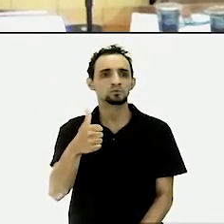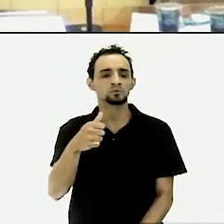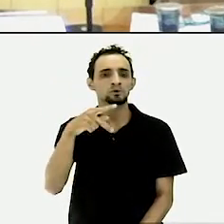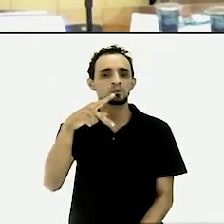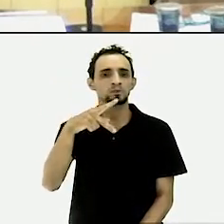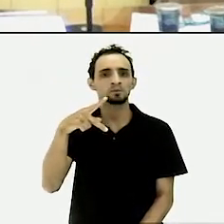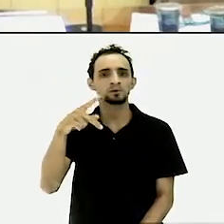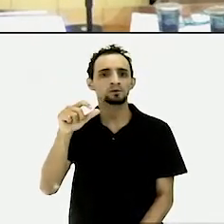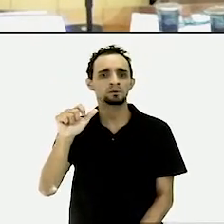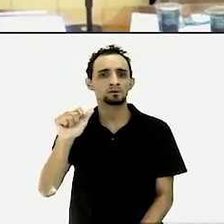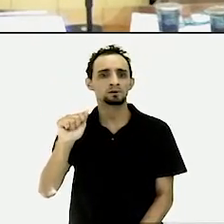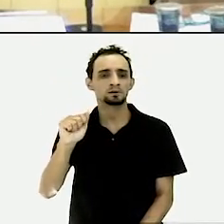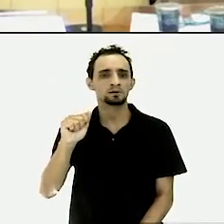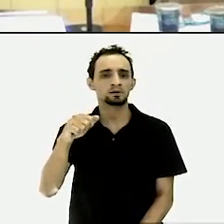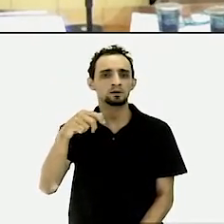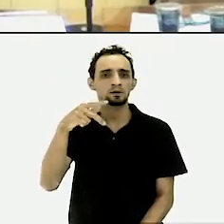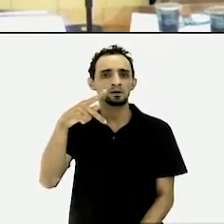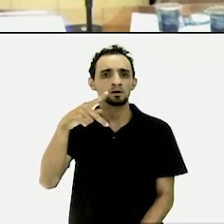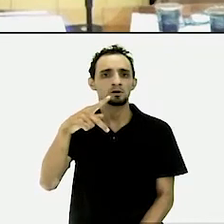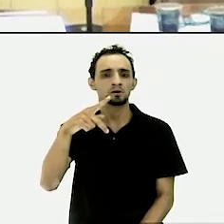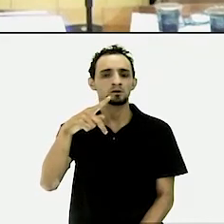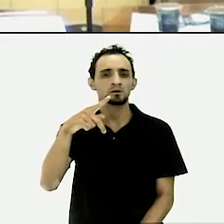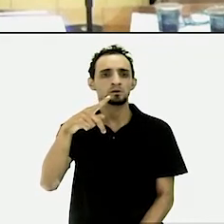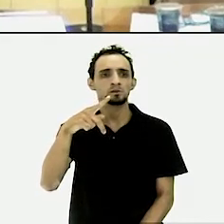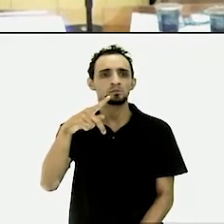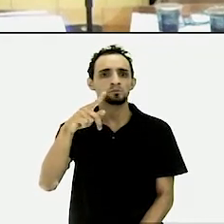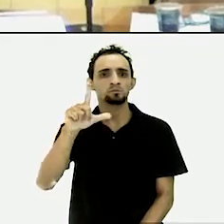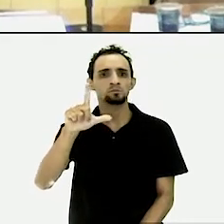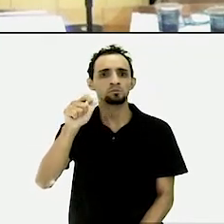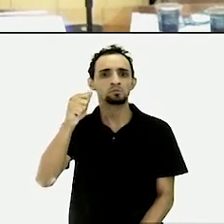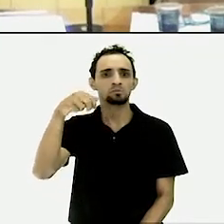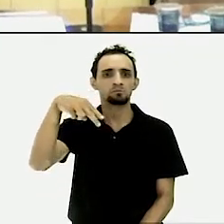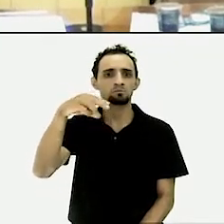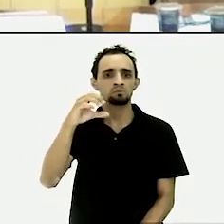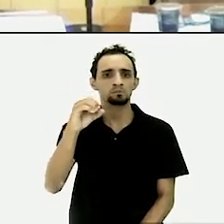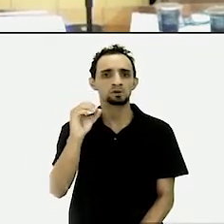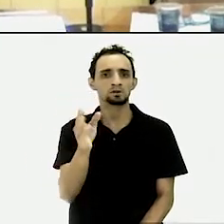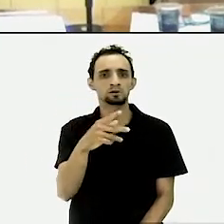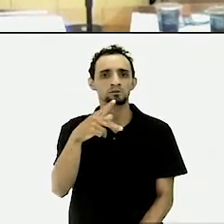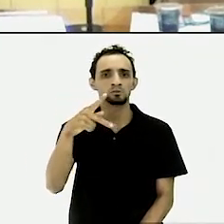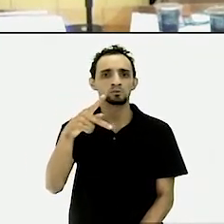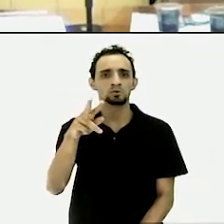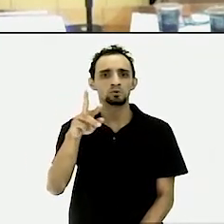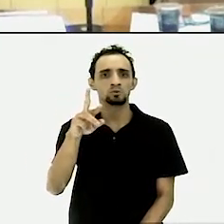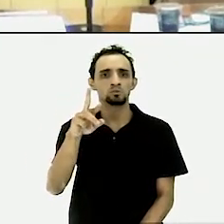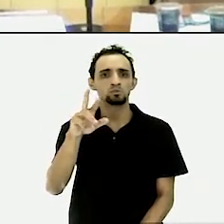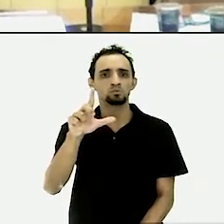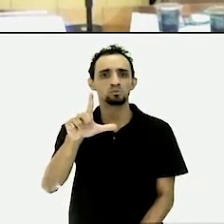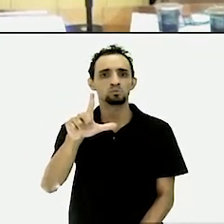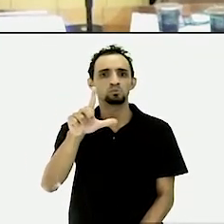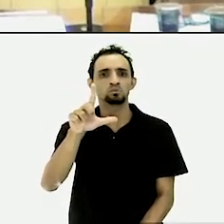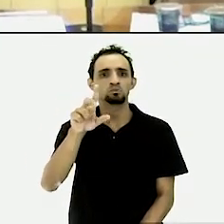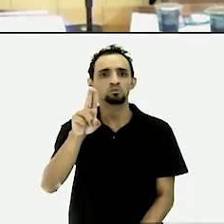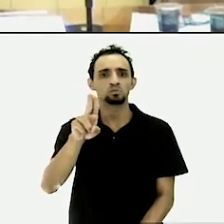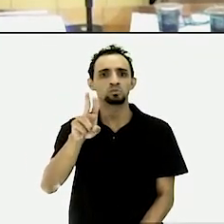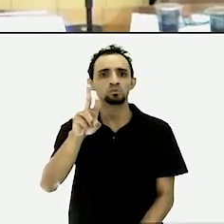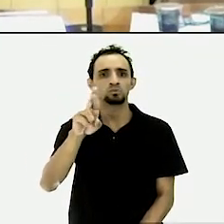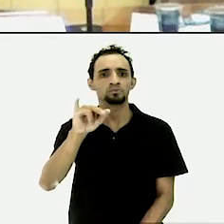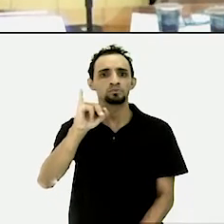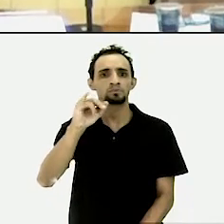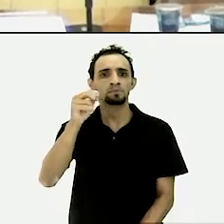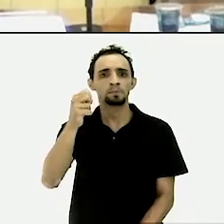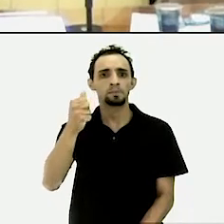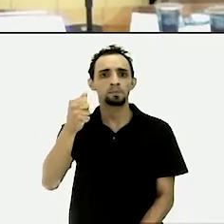Projeto de lei sob o número 75, de 30 de agosto de 2021, dispõe sobre o plano plurianual do governo do município de Agudos,